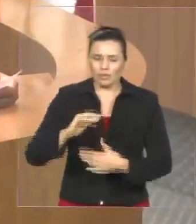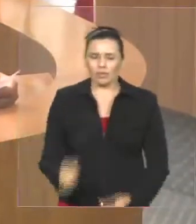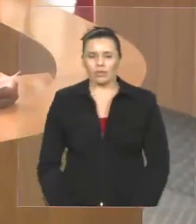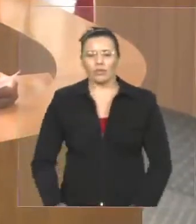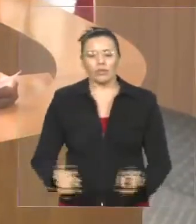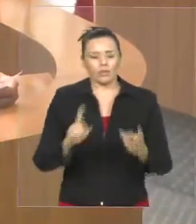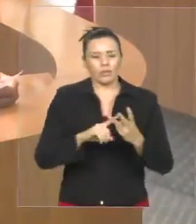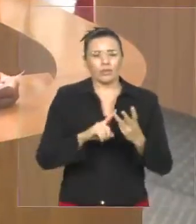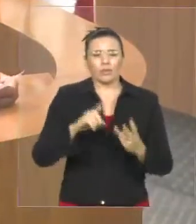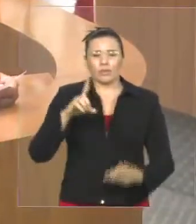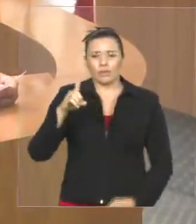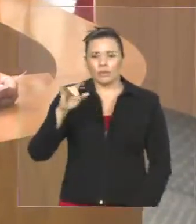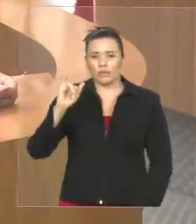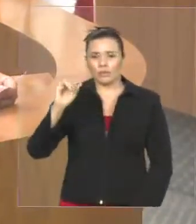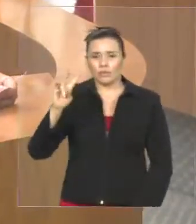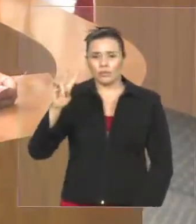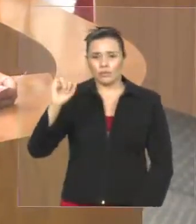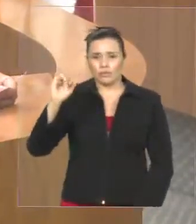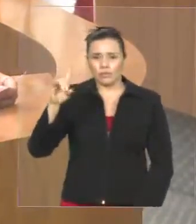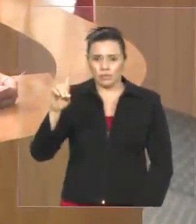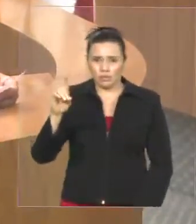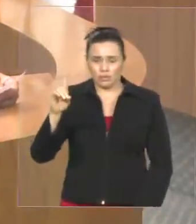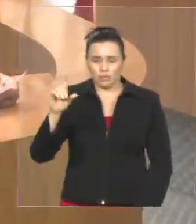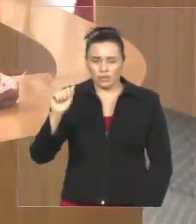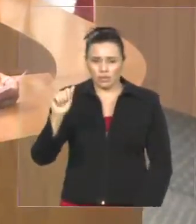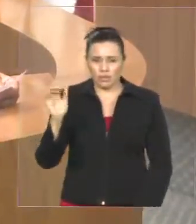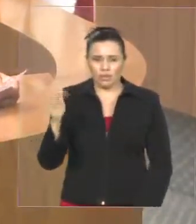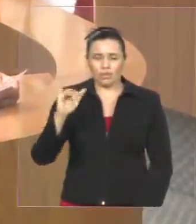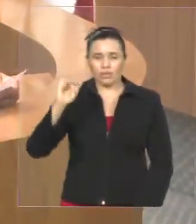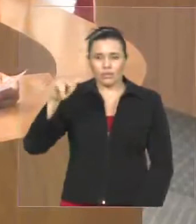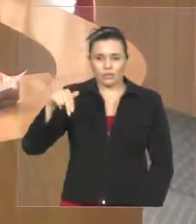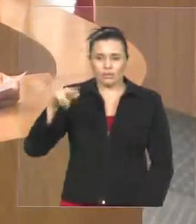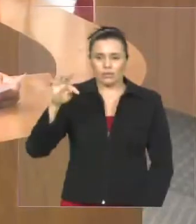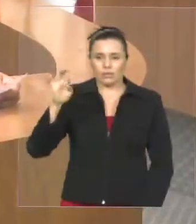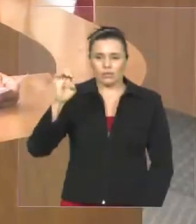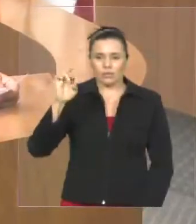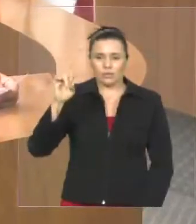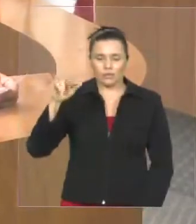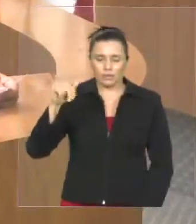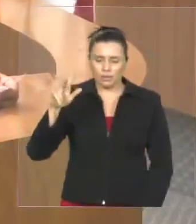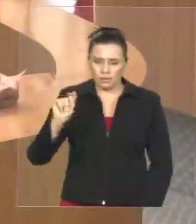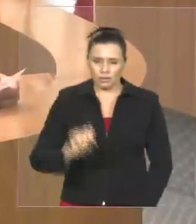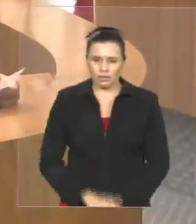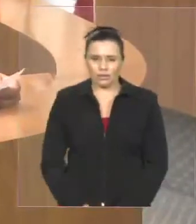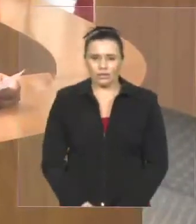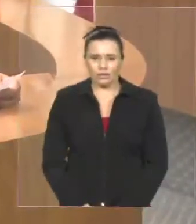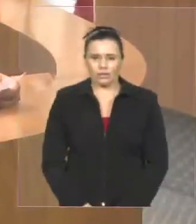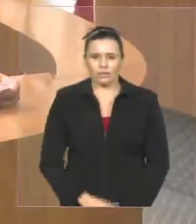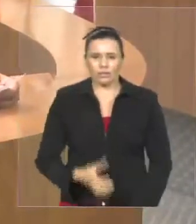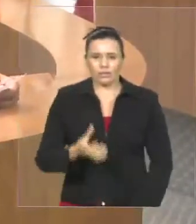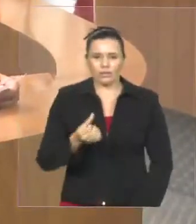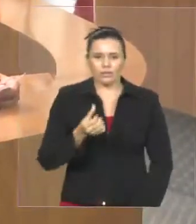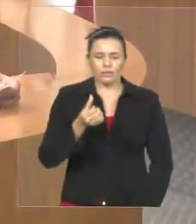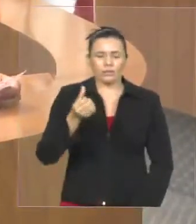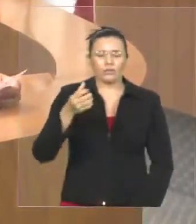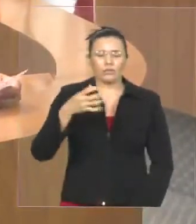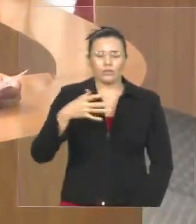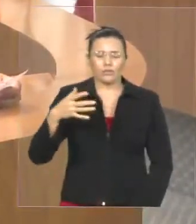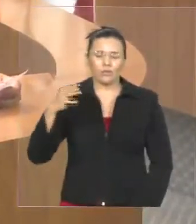que o governo tem pago na atual gestão. Só em 2015 foram 764 milhões de reais.